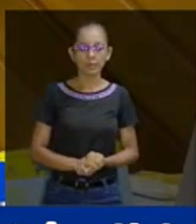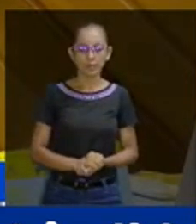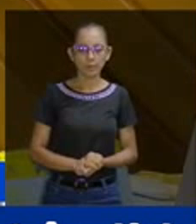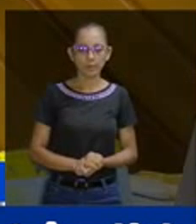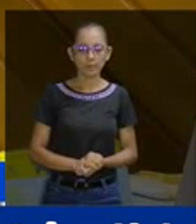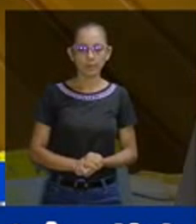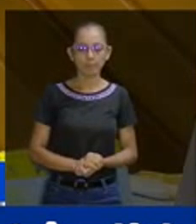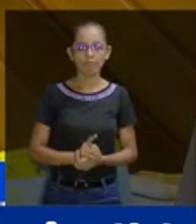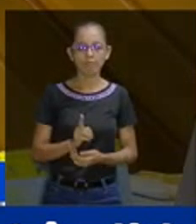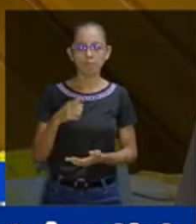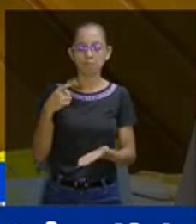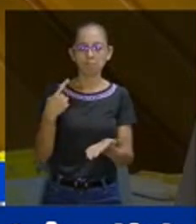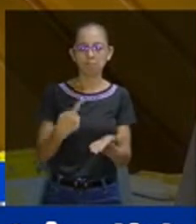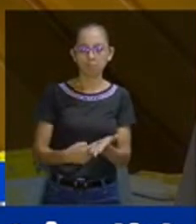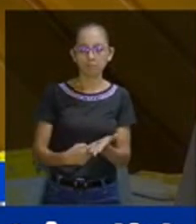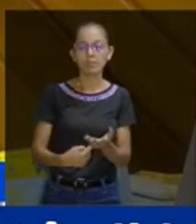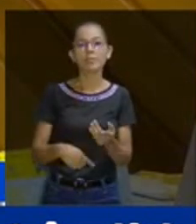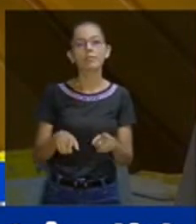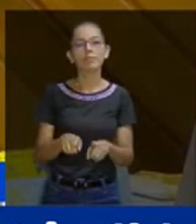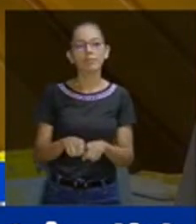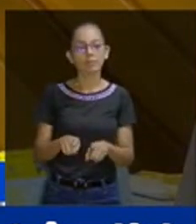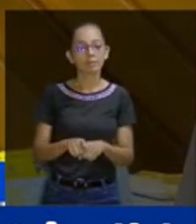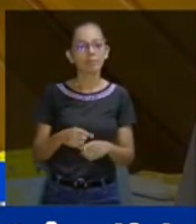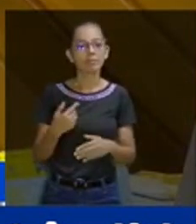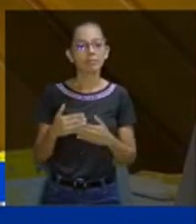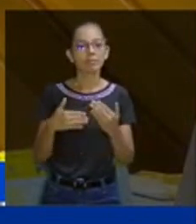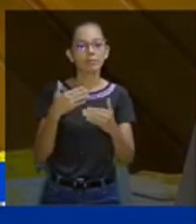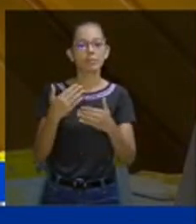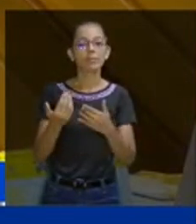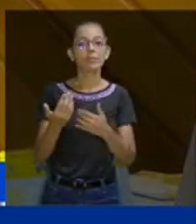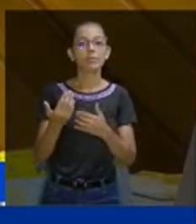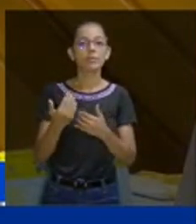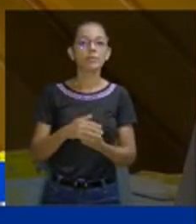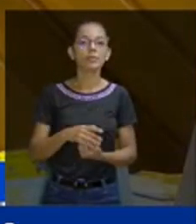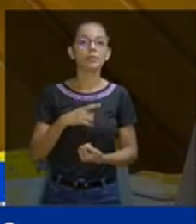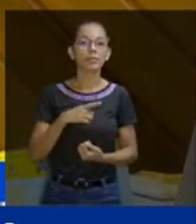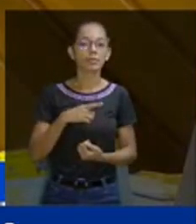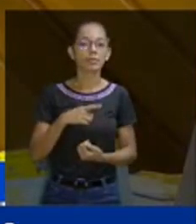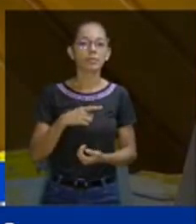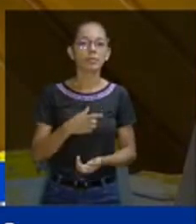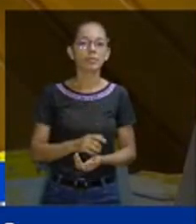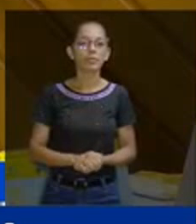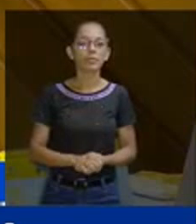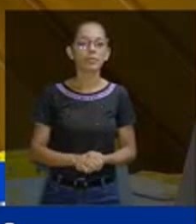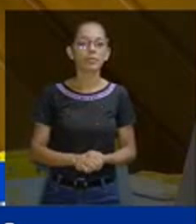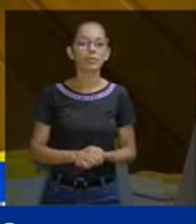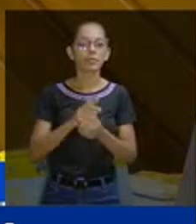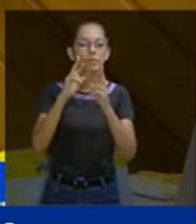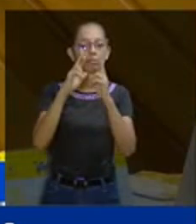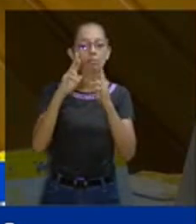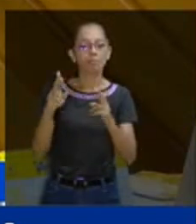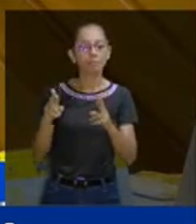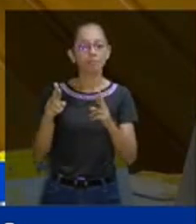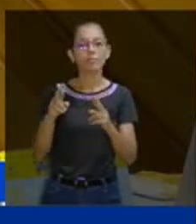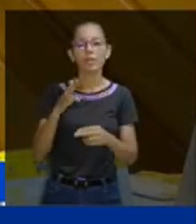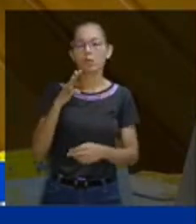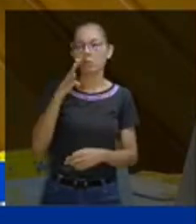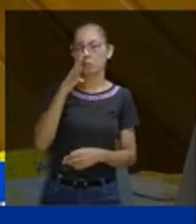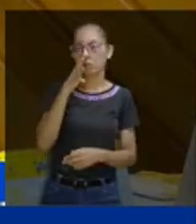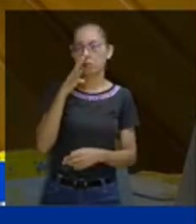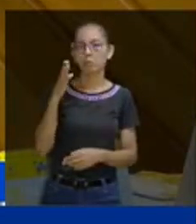e muito comprometimento com as atividades desenvolvidas junto à ouvidoria. Meu total respeito e admiração pelo